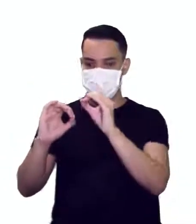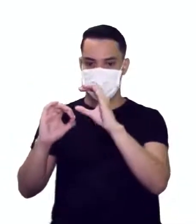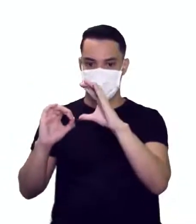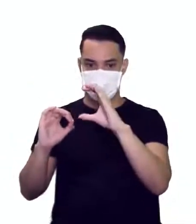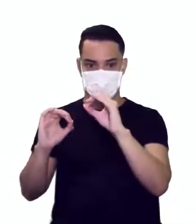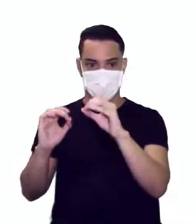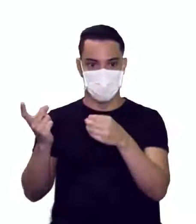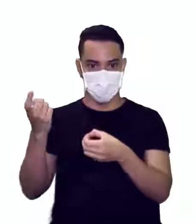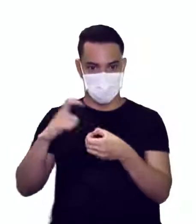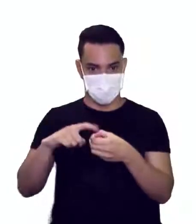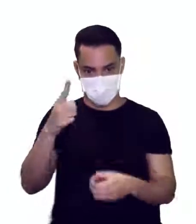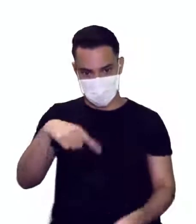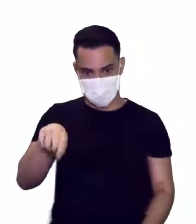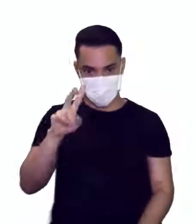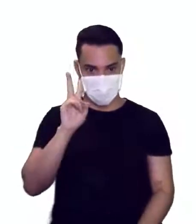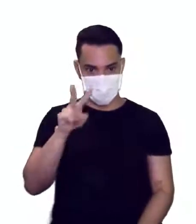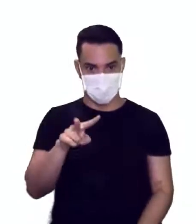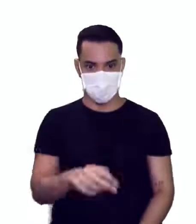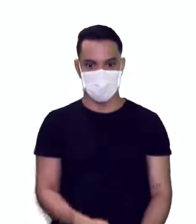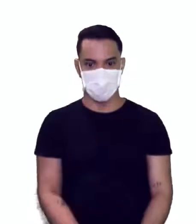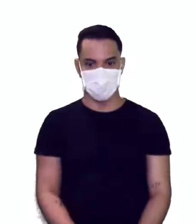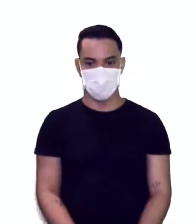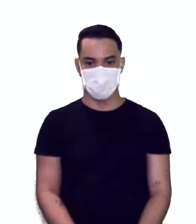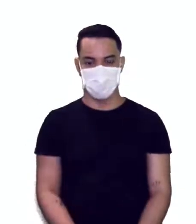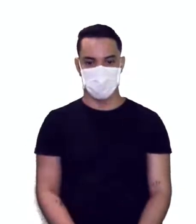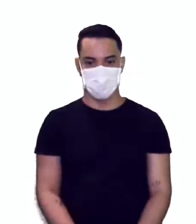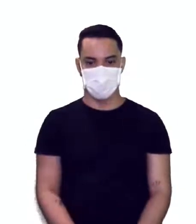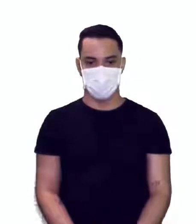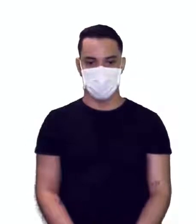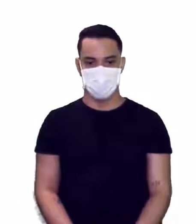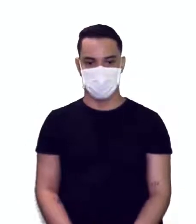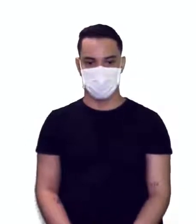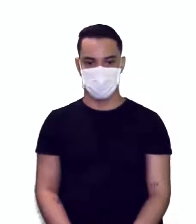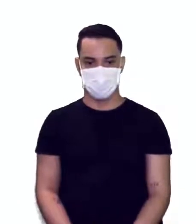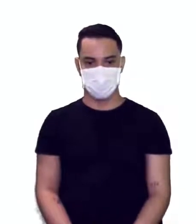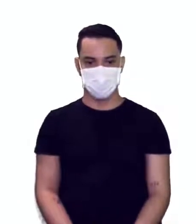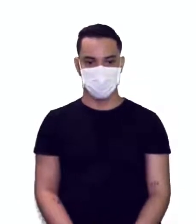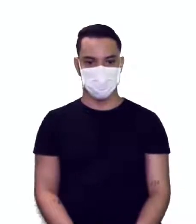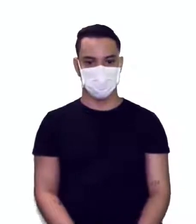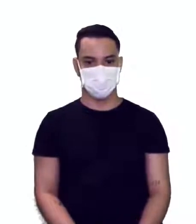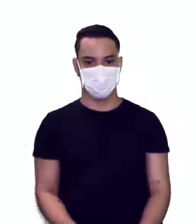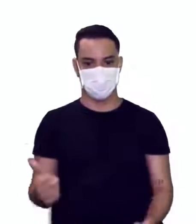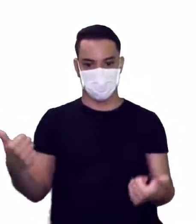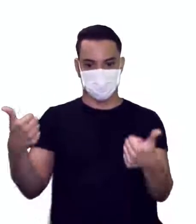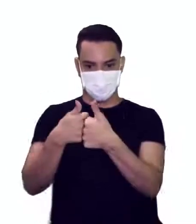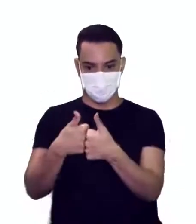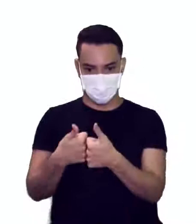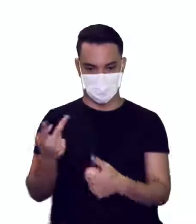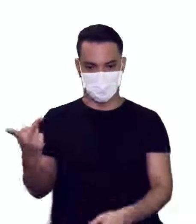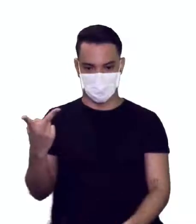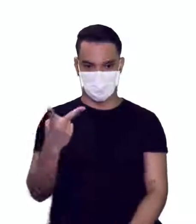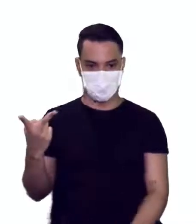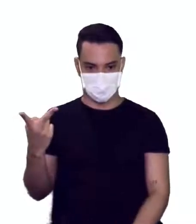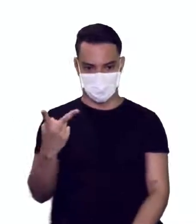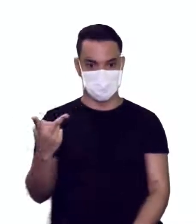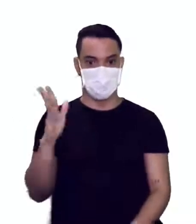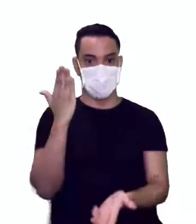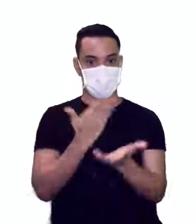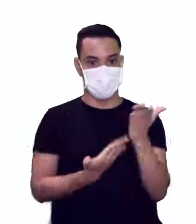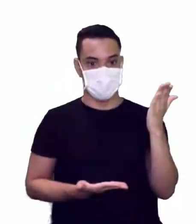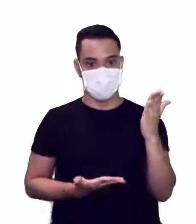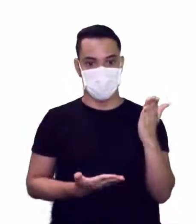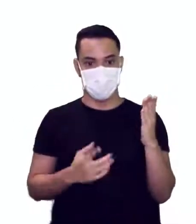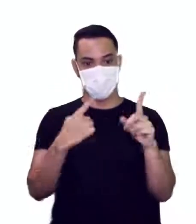aqui rapidinho para vocês verem. Olha só o que eu fiz ali. A gente aproximou, ó, as esferas,